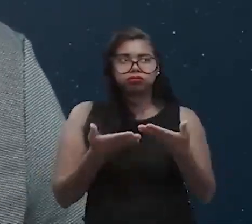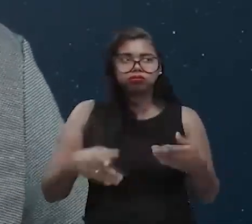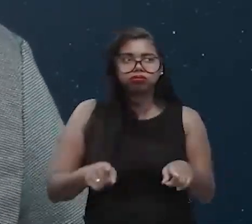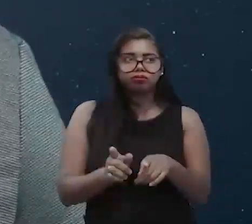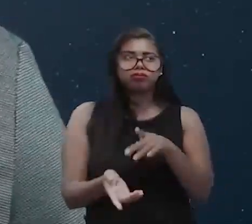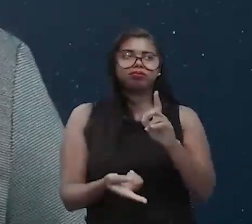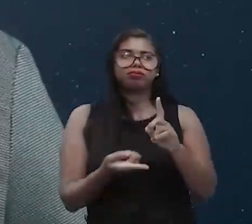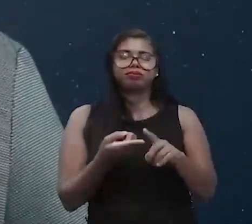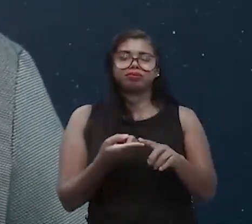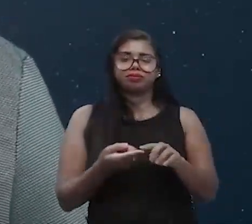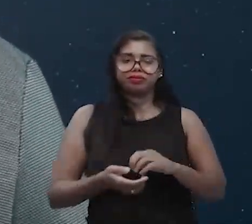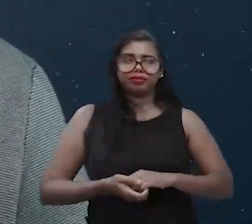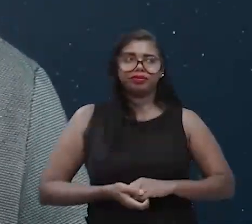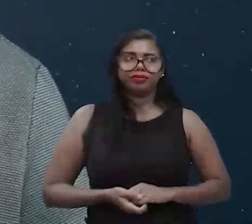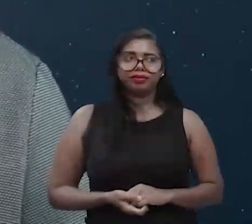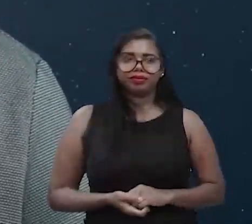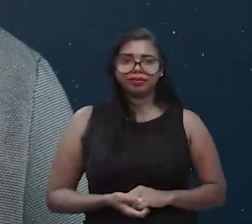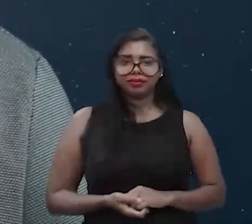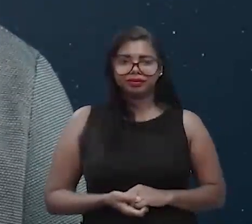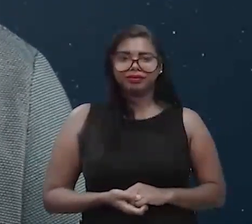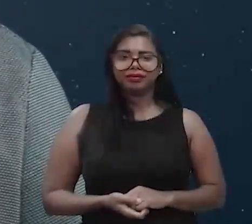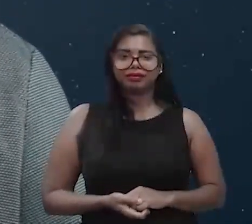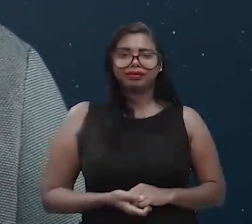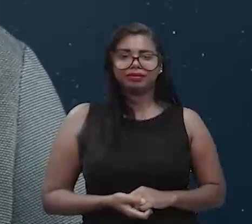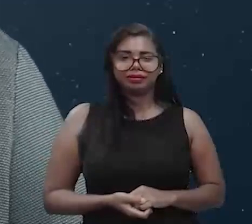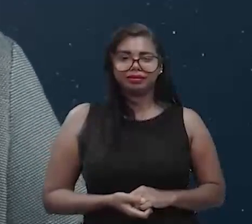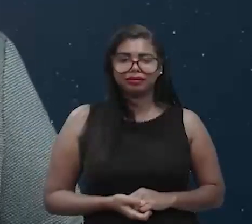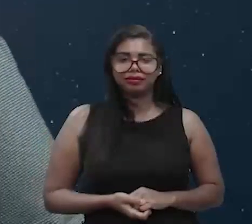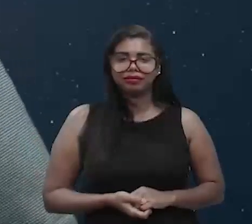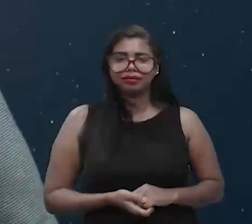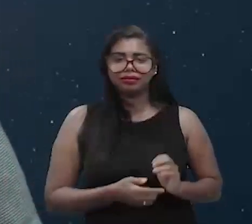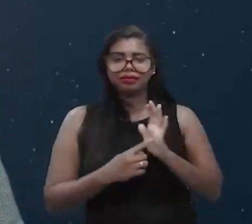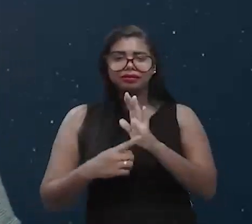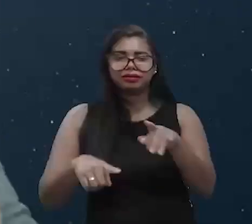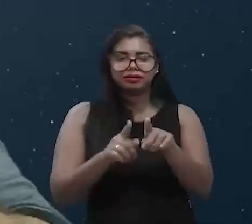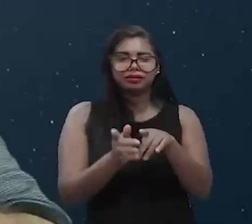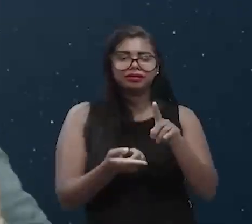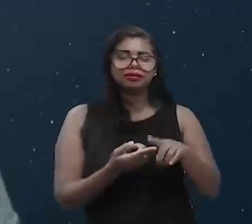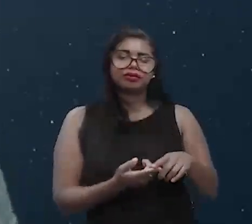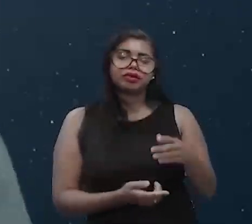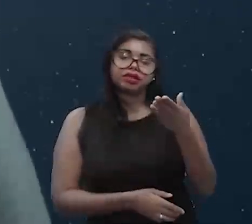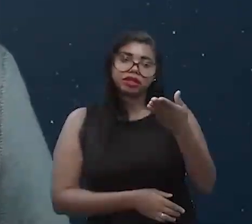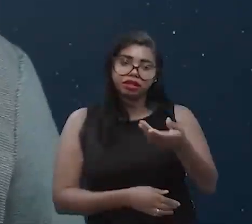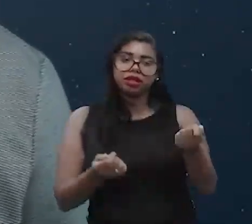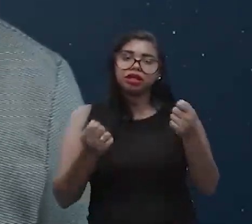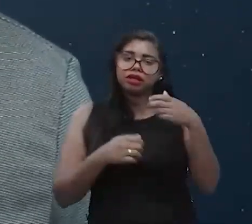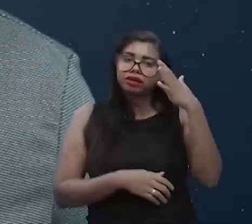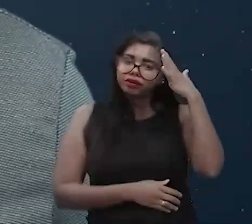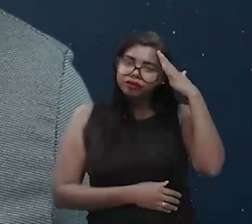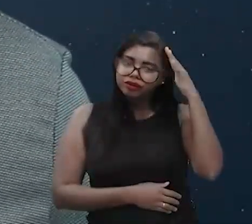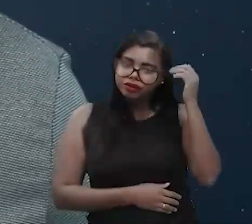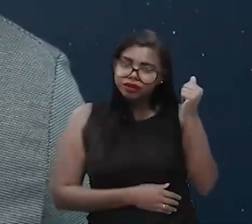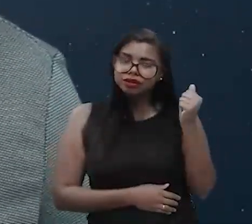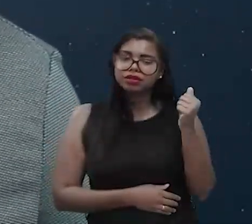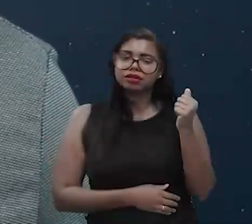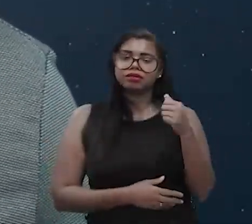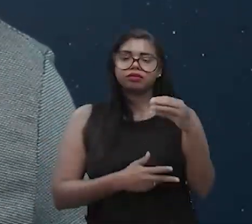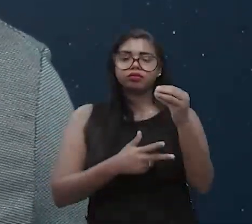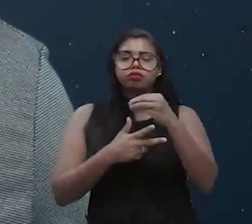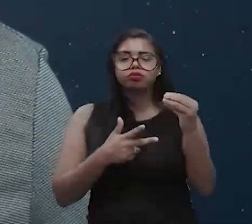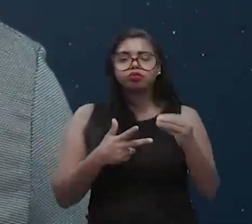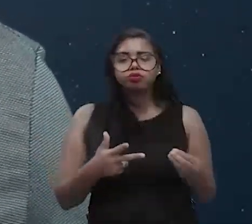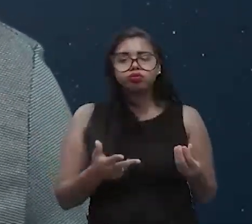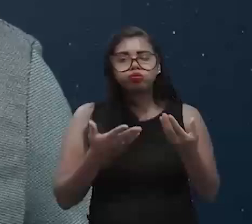resposta e ganhar muita habilidade. E eu sei que você é competente e vai fazer um